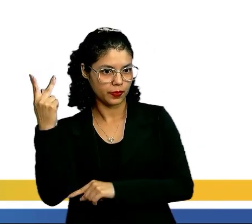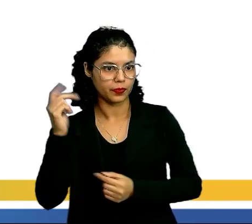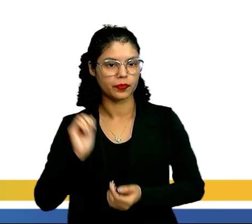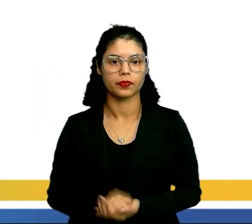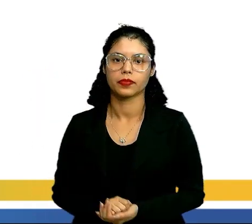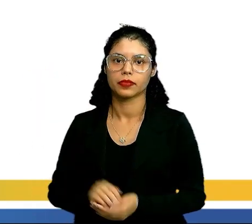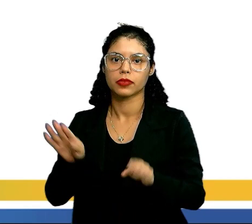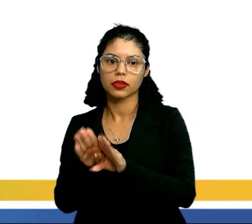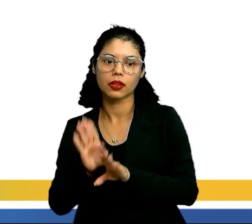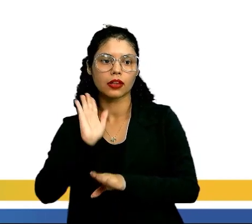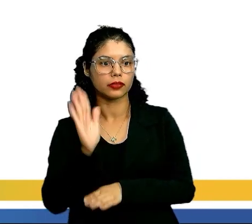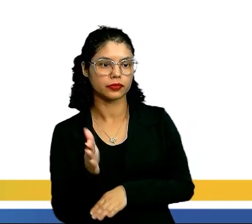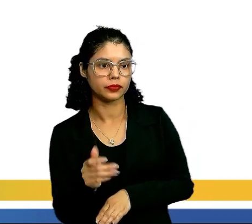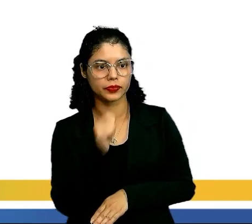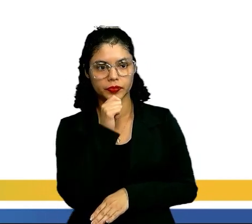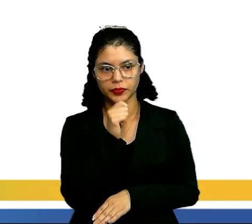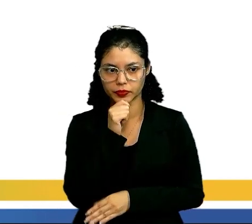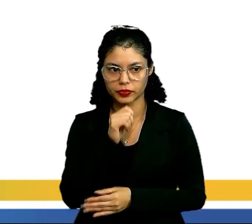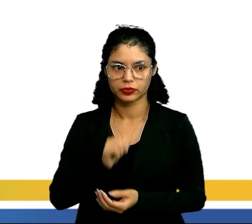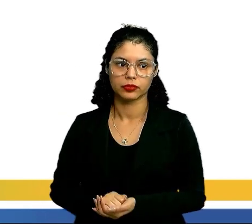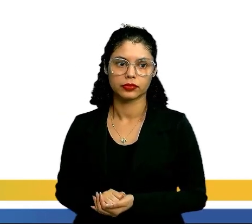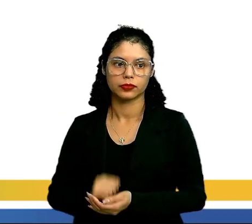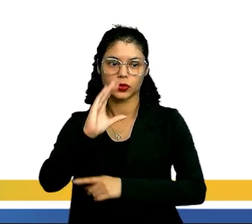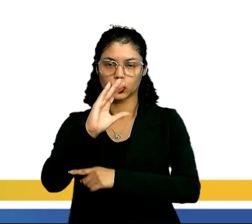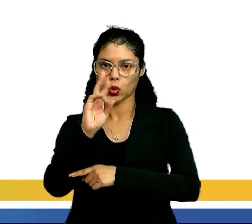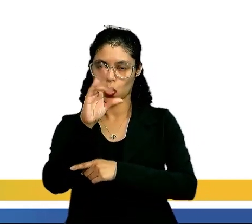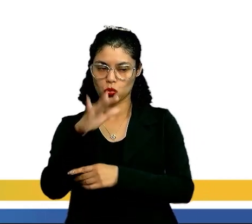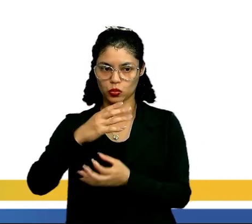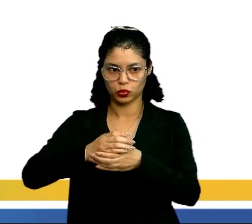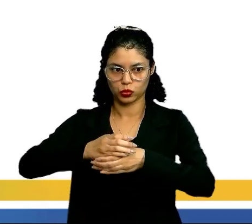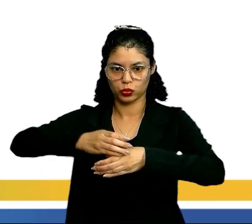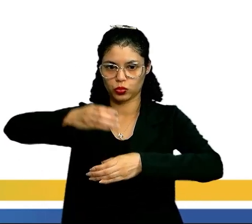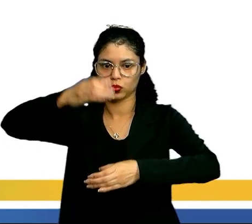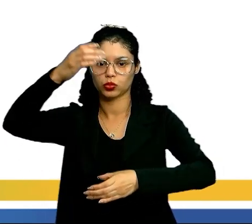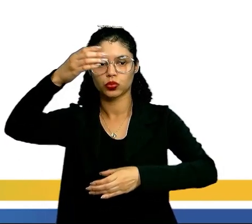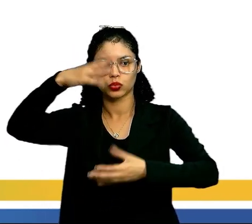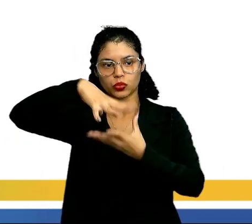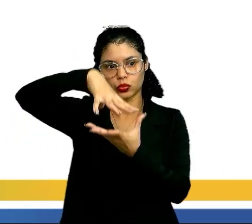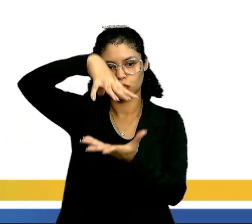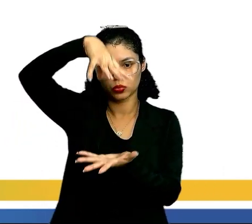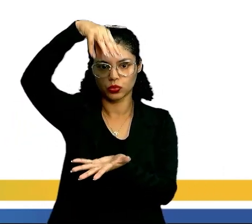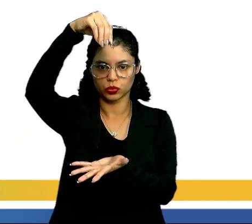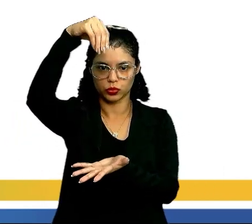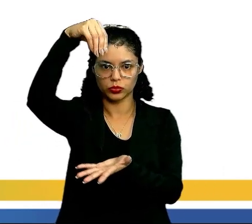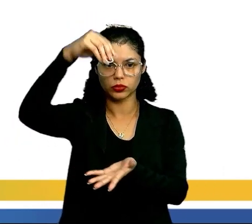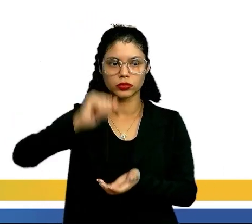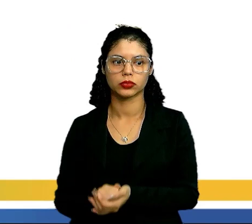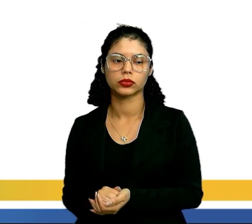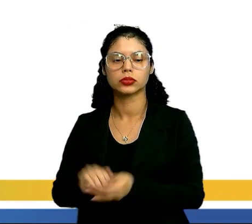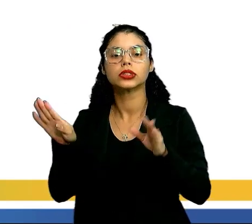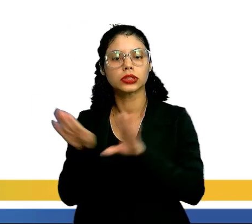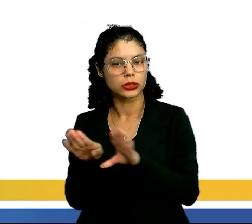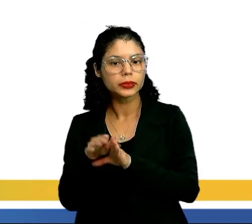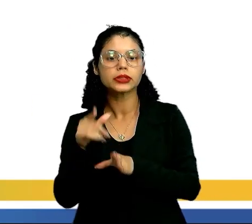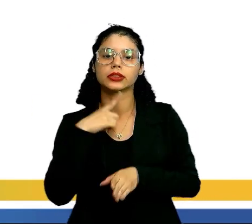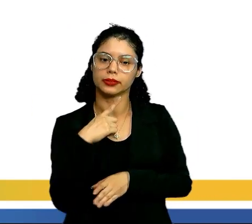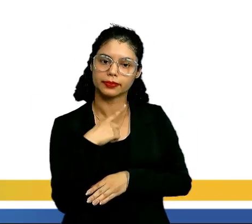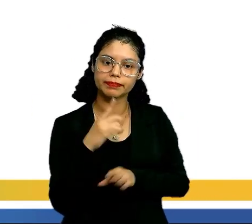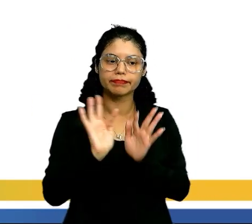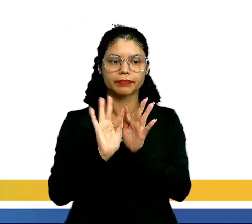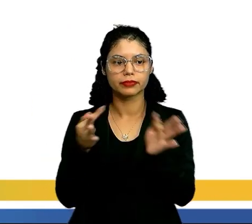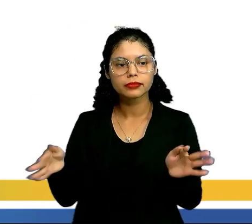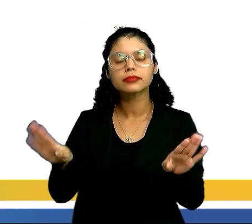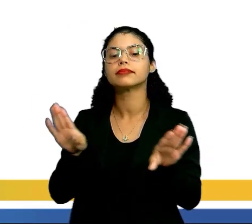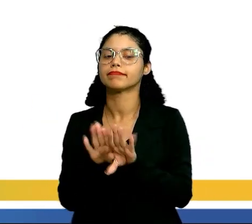H. Já no cone, tá? E nas pirâmides, também temos a fórmula. E